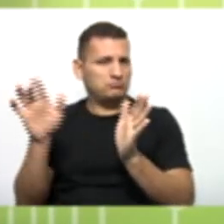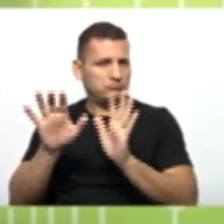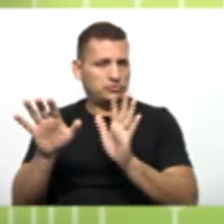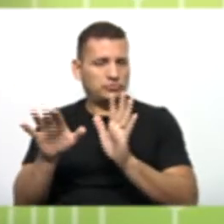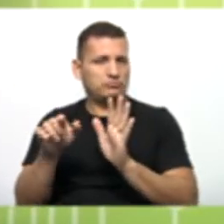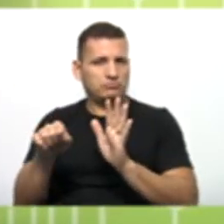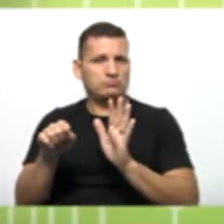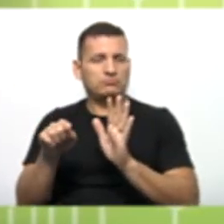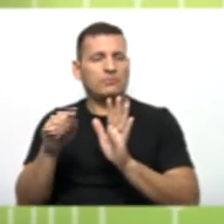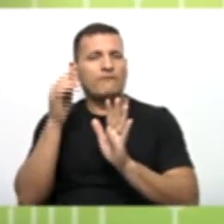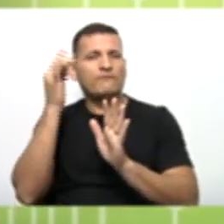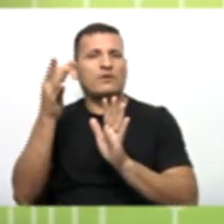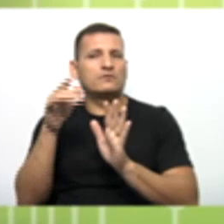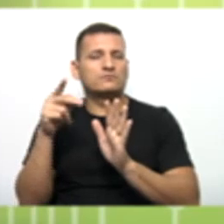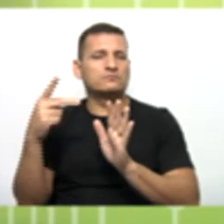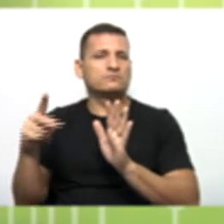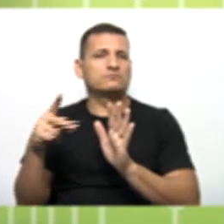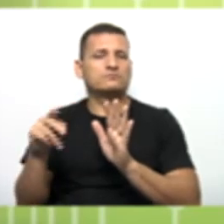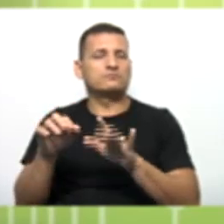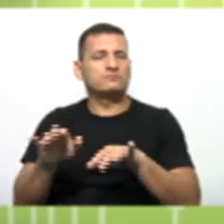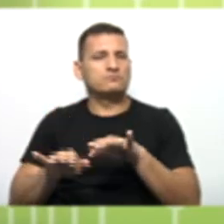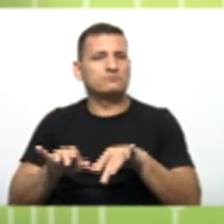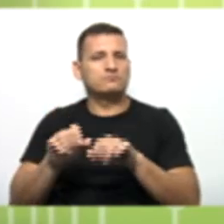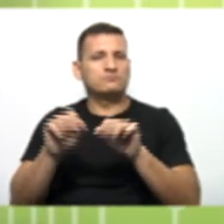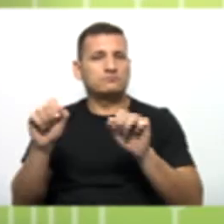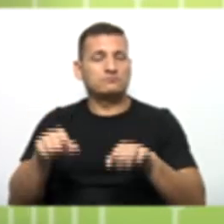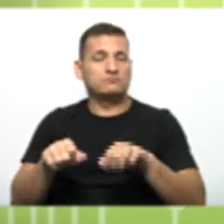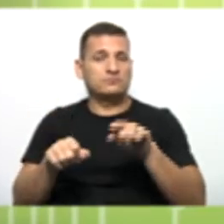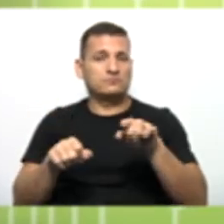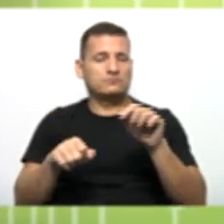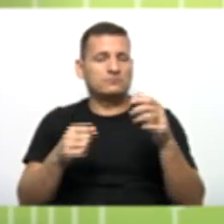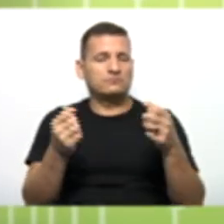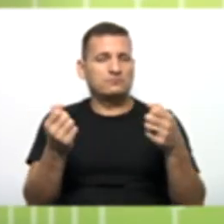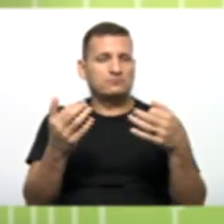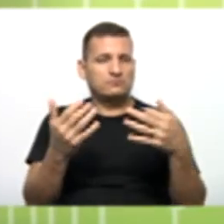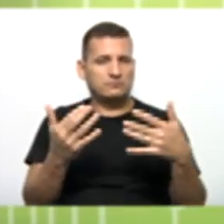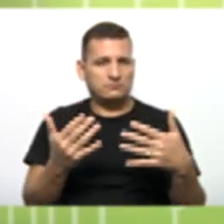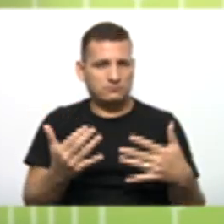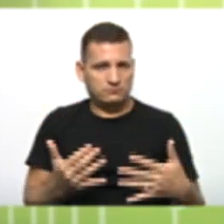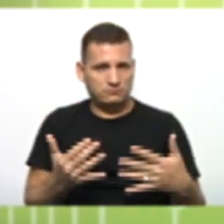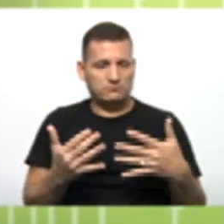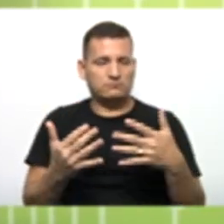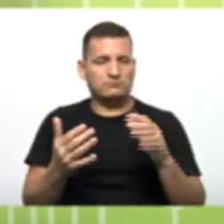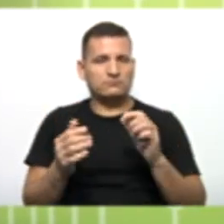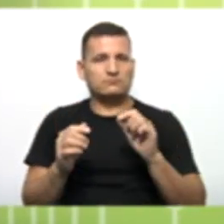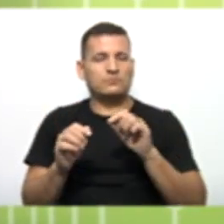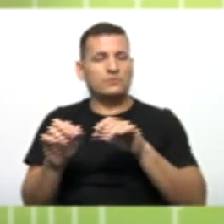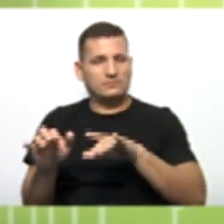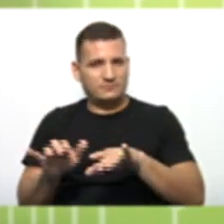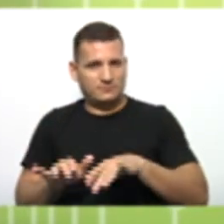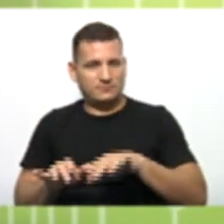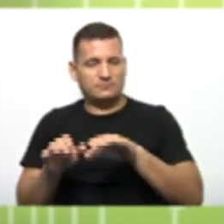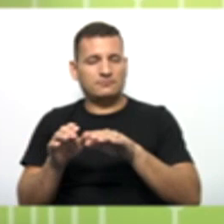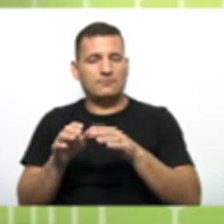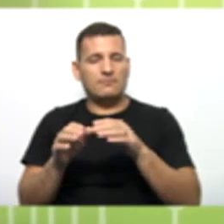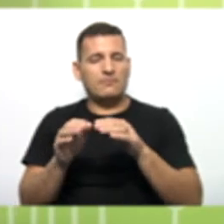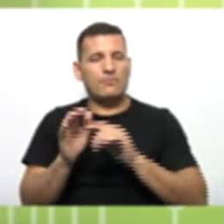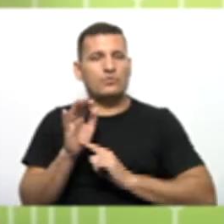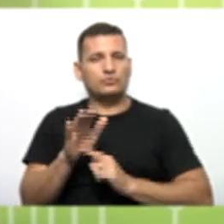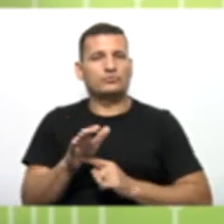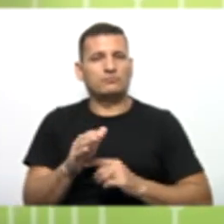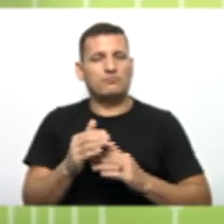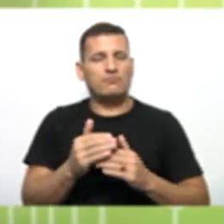essa funcionalidade. Então você, descrevendo essa atividade, você mostrando os passos dessa